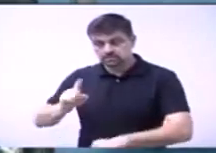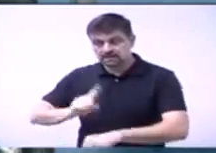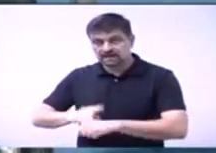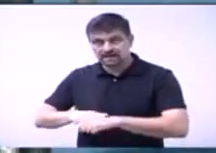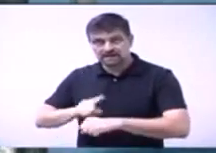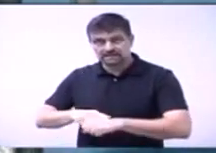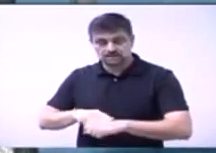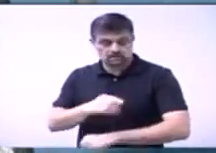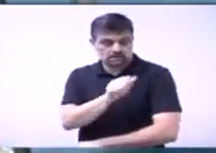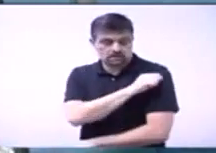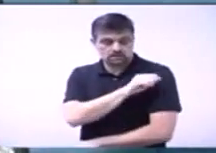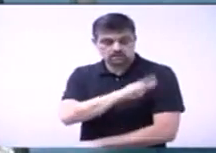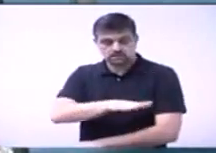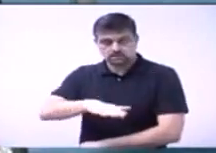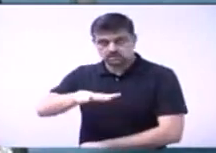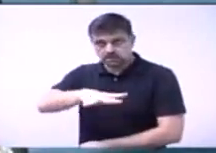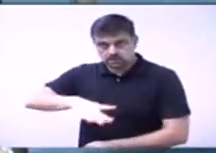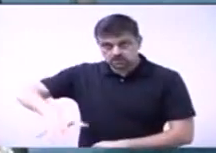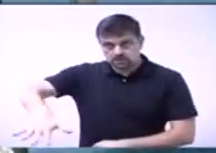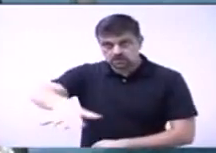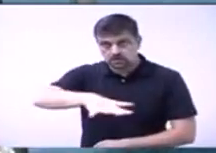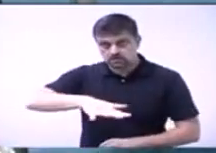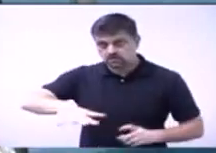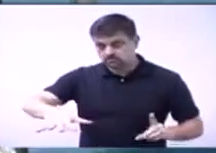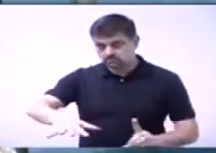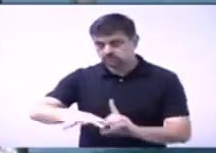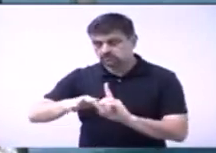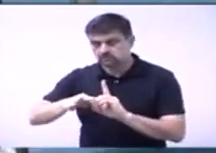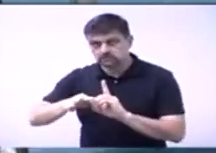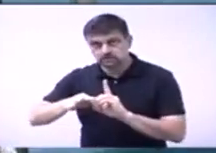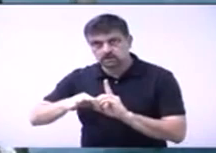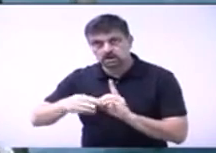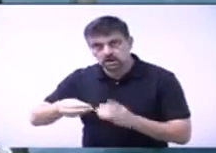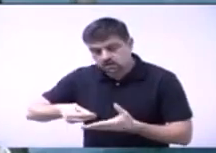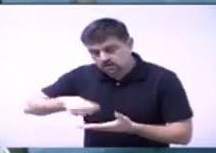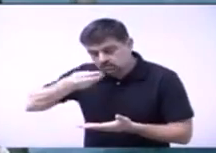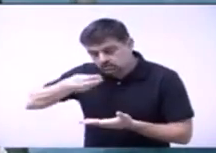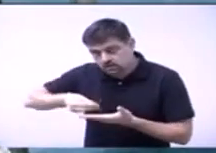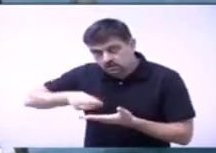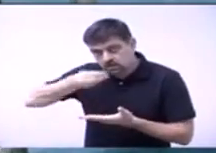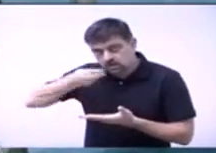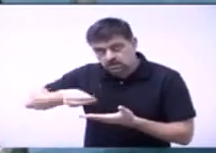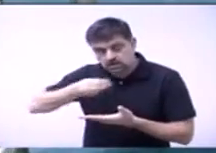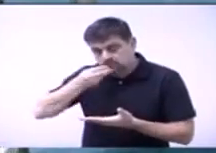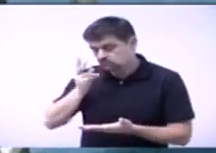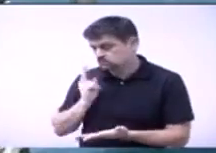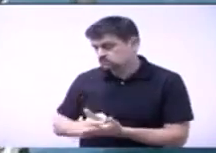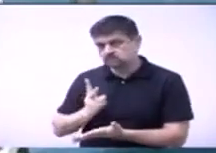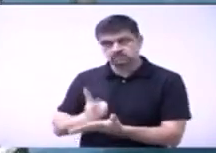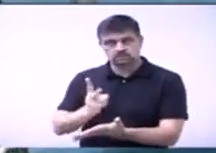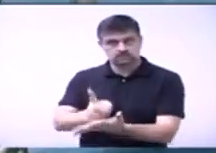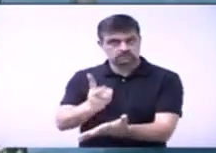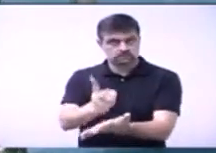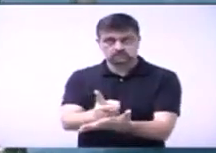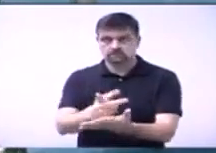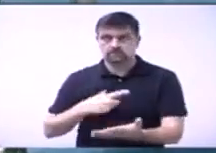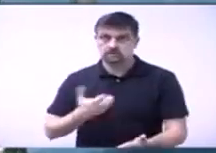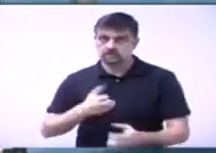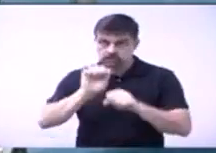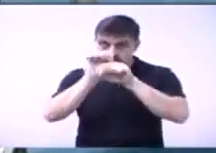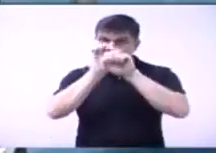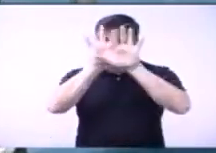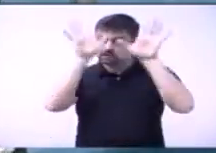alimentação das crianças nas creches e EMEIs, como sempre foi feito. Só queria esclarecer isso para